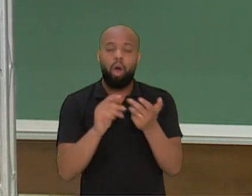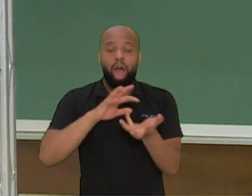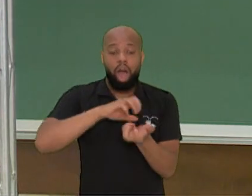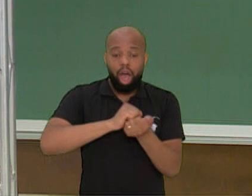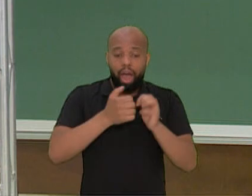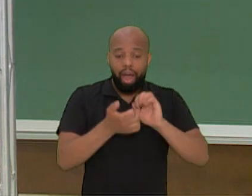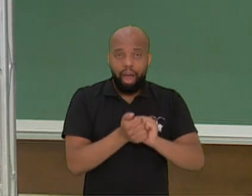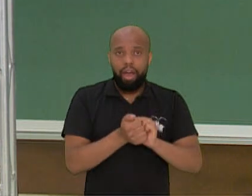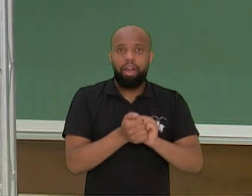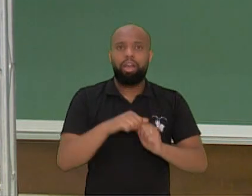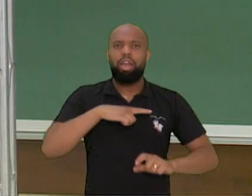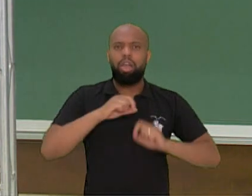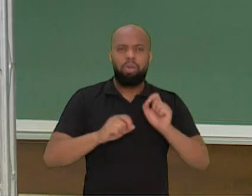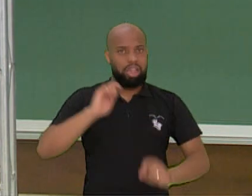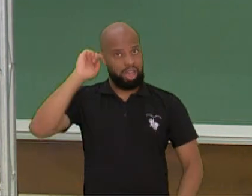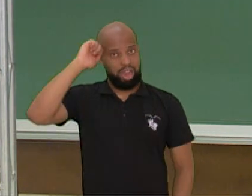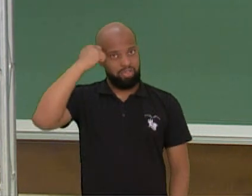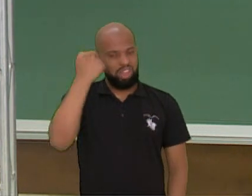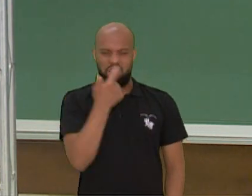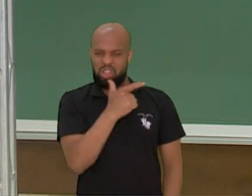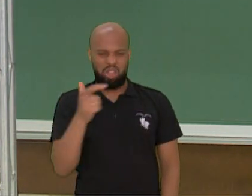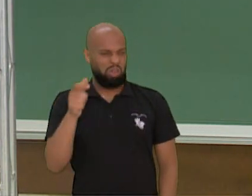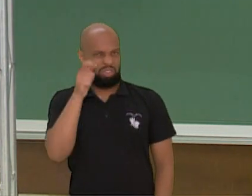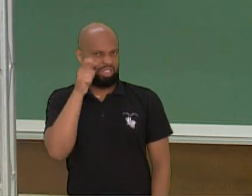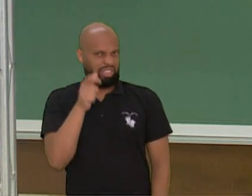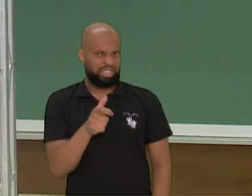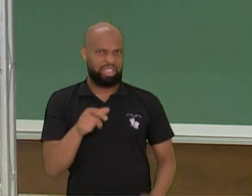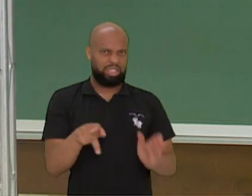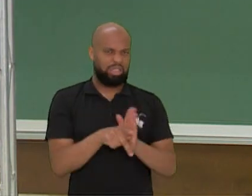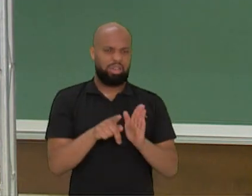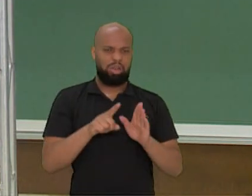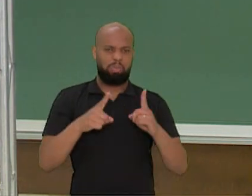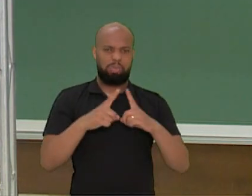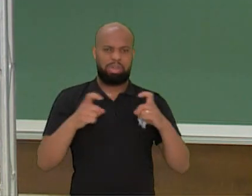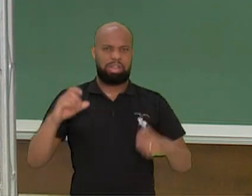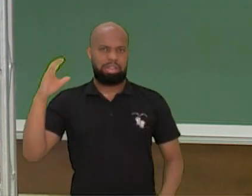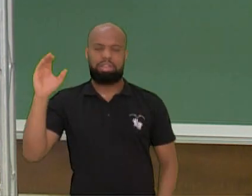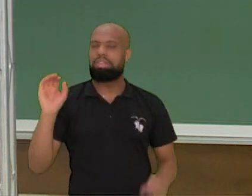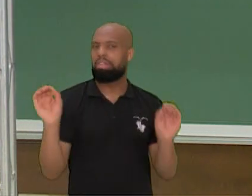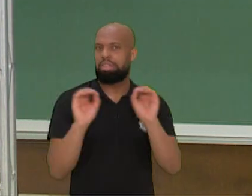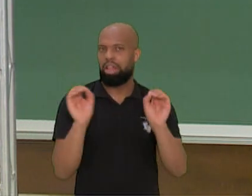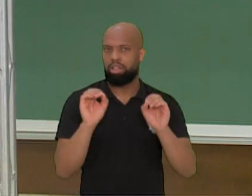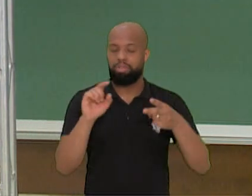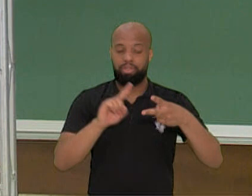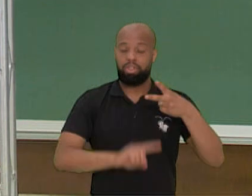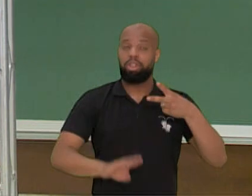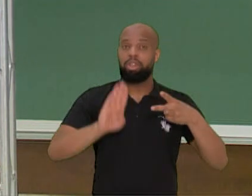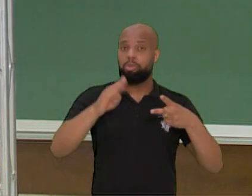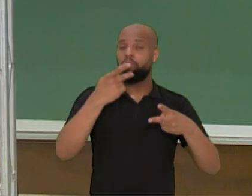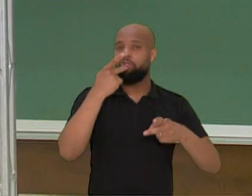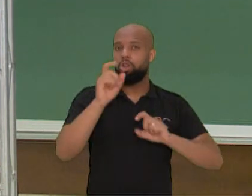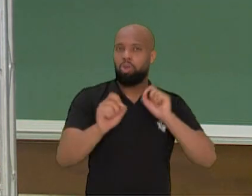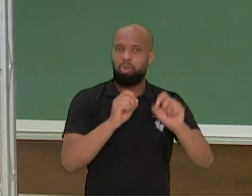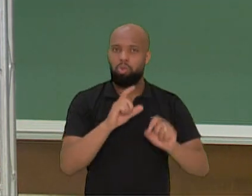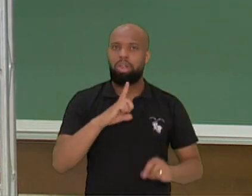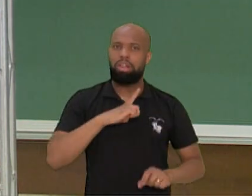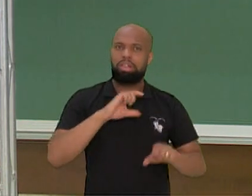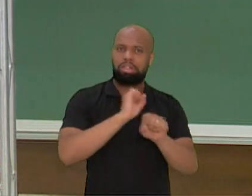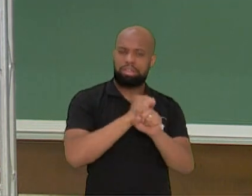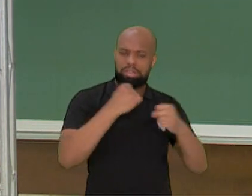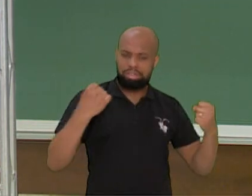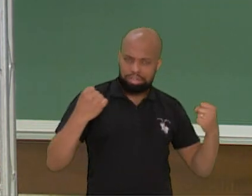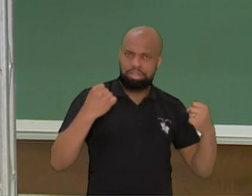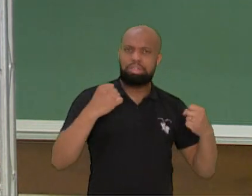em face de que esses africanos não tinham interesse pela ciência. A letra B, ela falava para a gente que a abolição